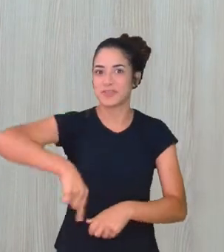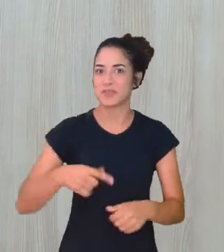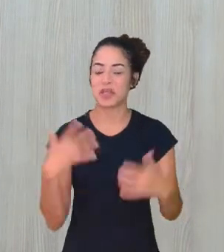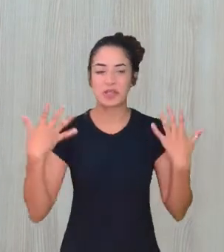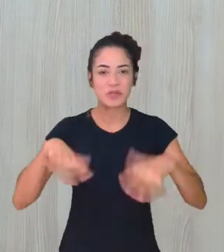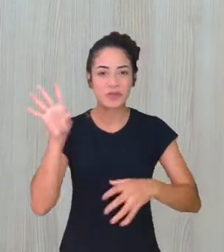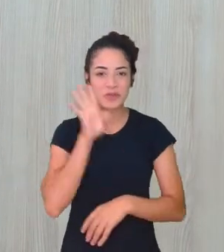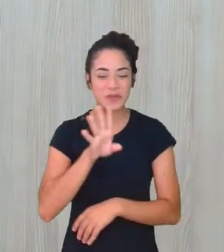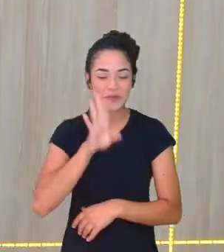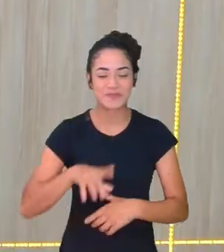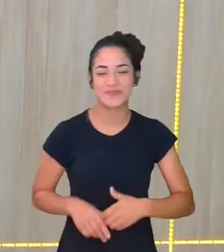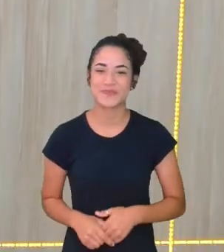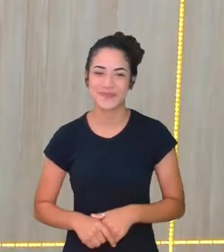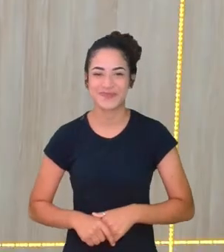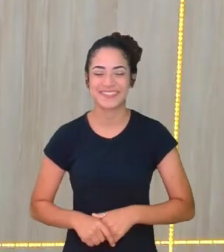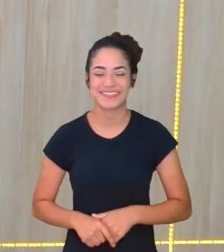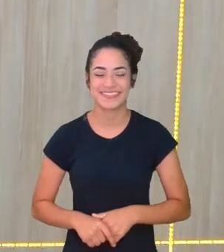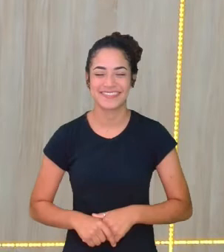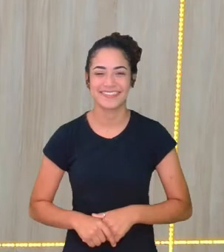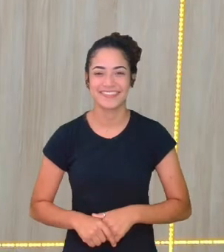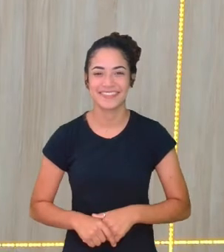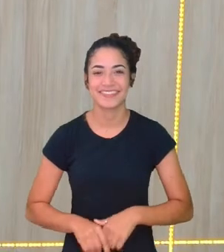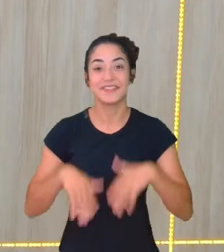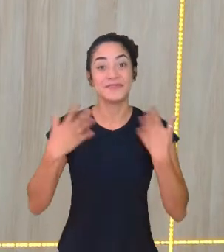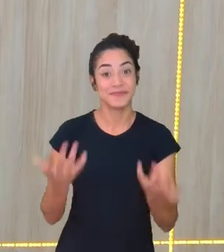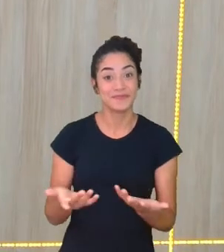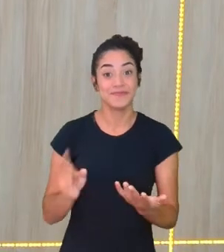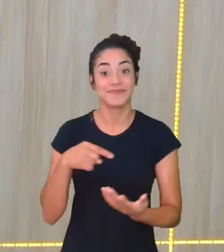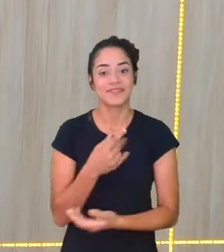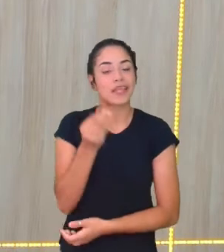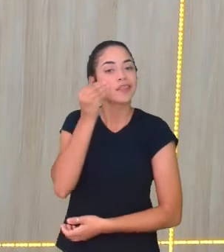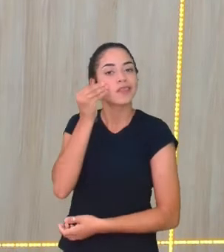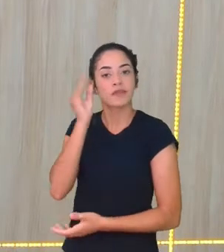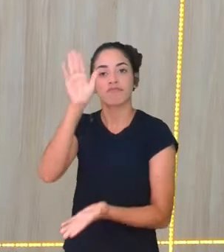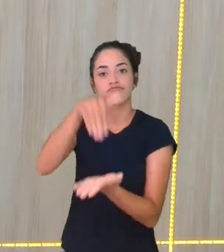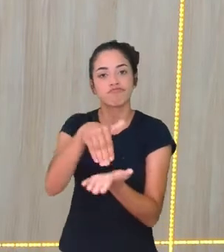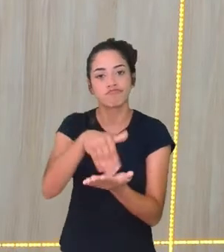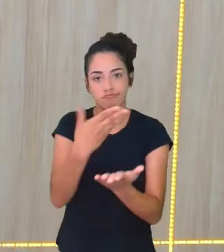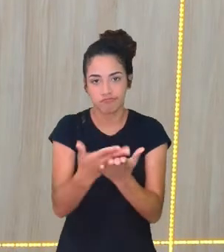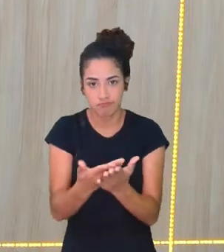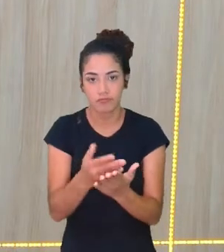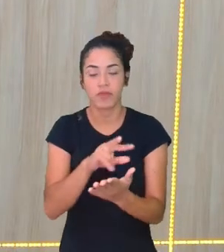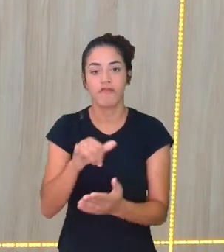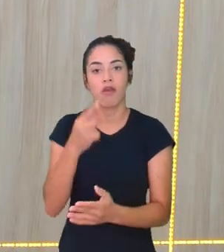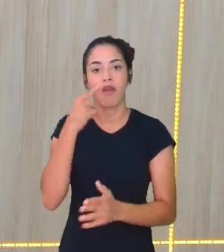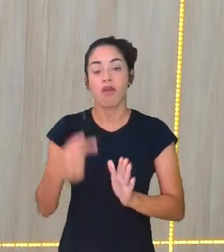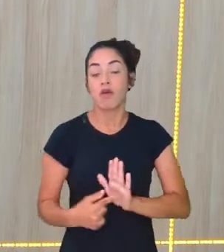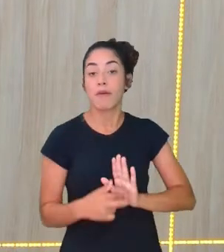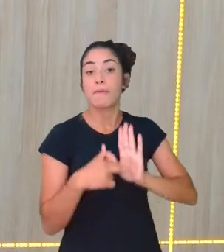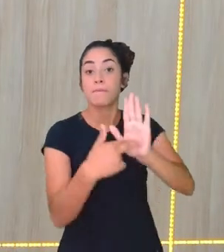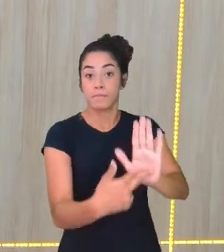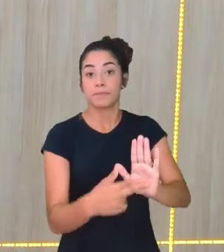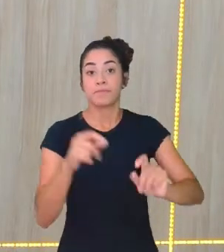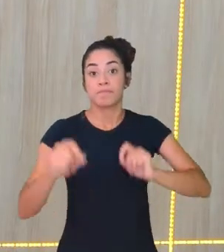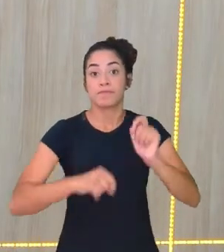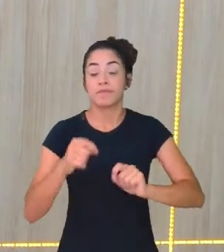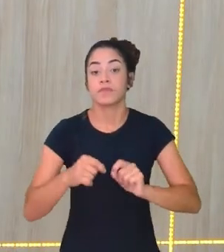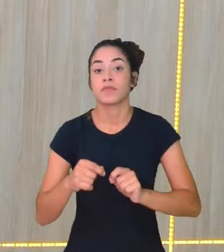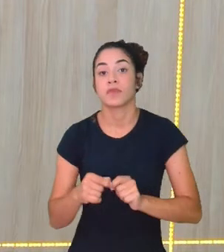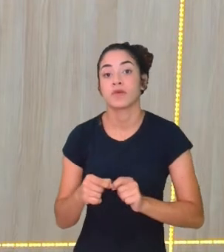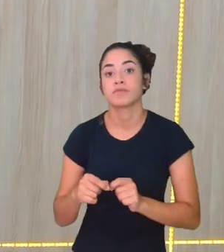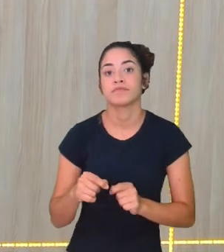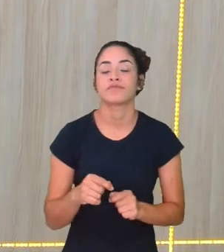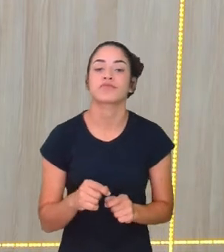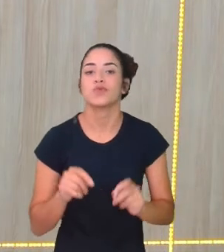estar massa viu vamos lá a gente vai tentar ver no final aqui se a gente representa né o